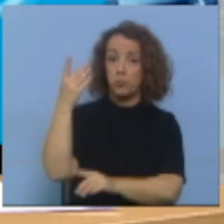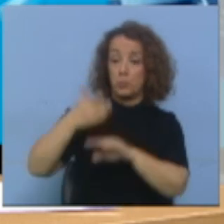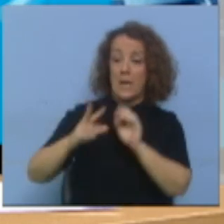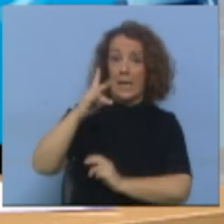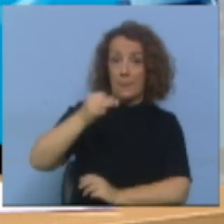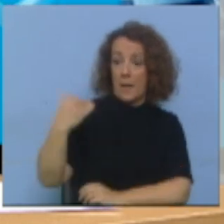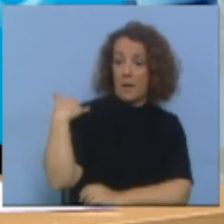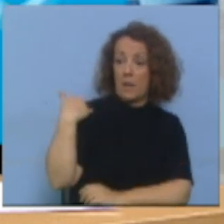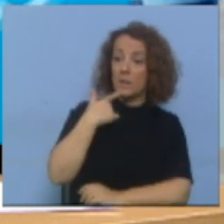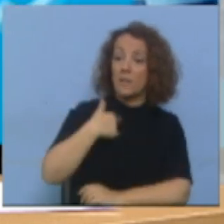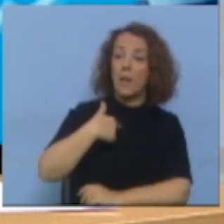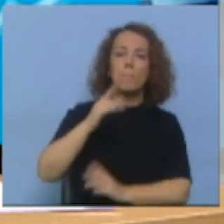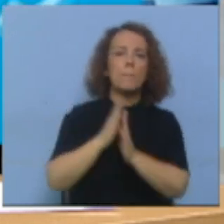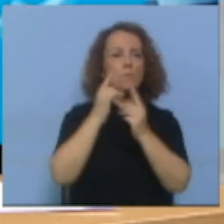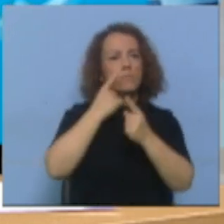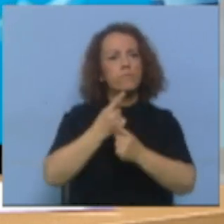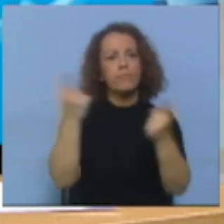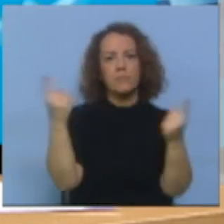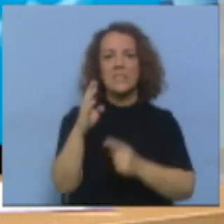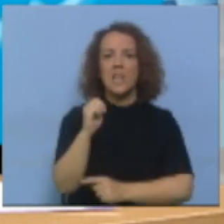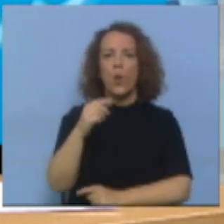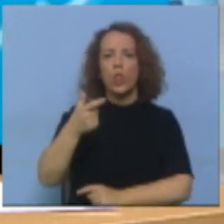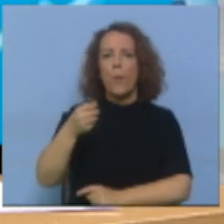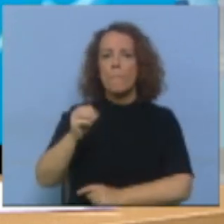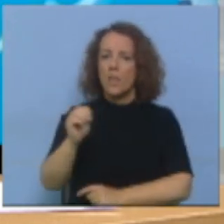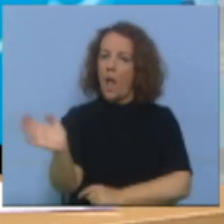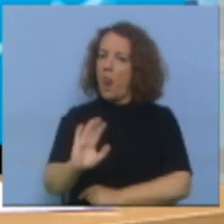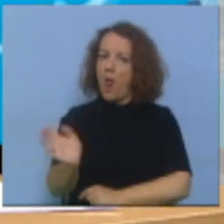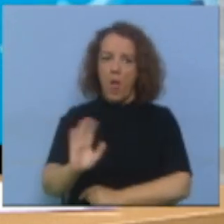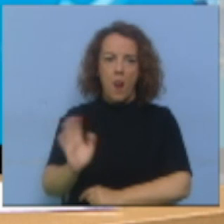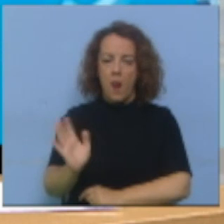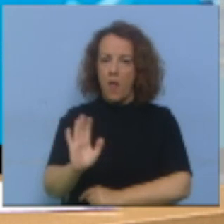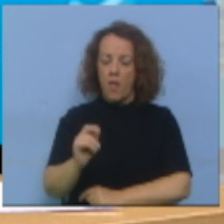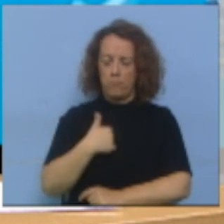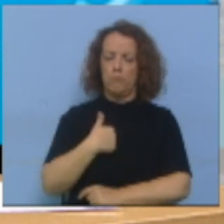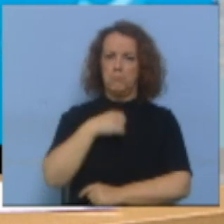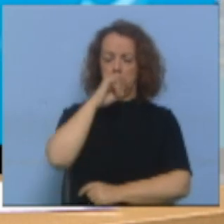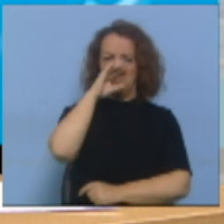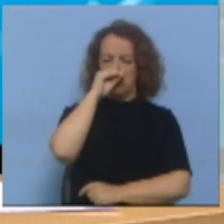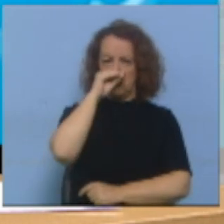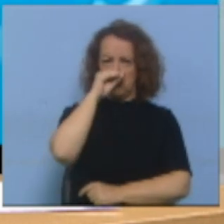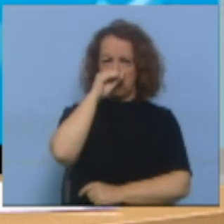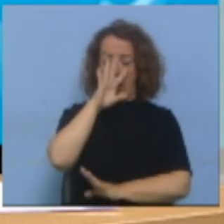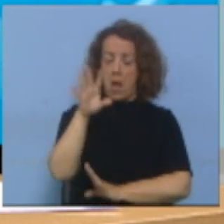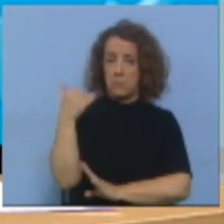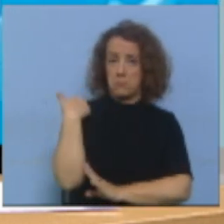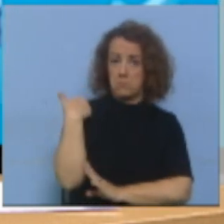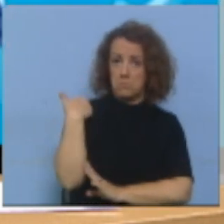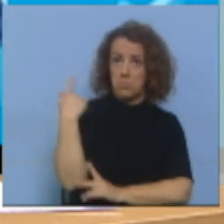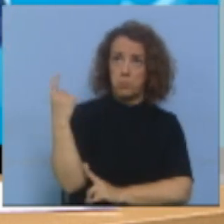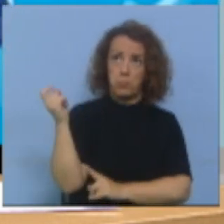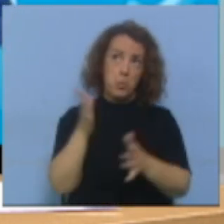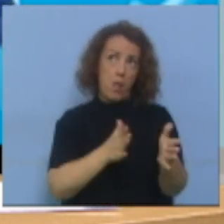dizer que a missa já não ia ser transmitida de São Tomás. Fiquei um pouco perplexo, ainda que fosse uma notícia que de alguma